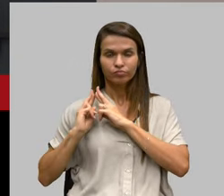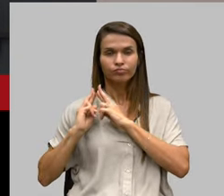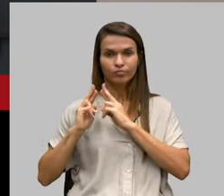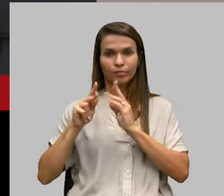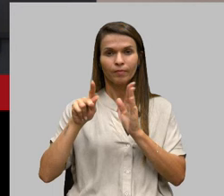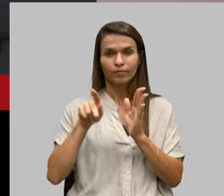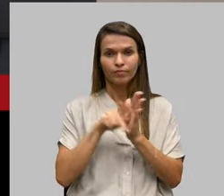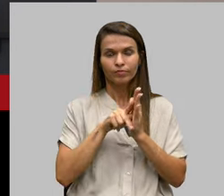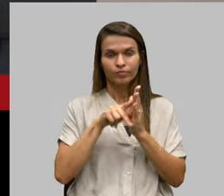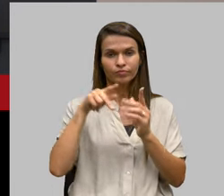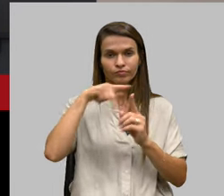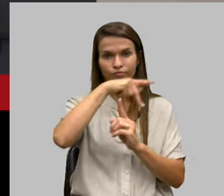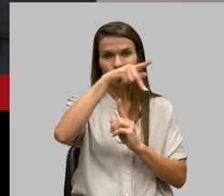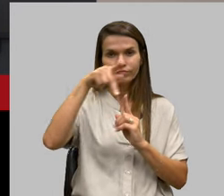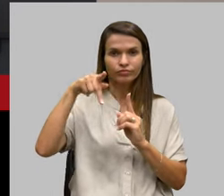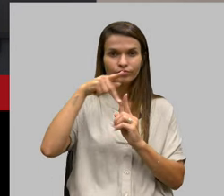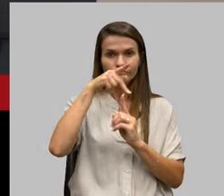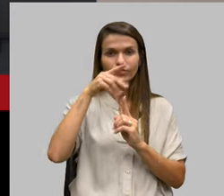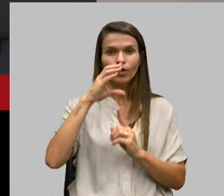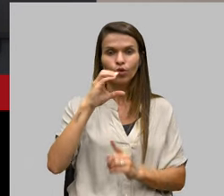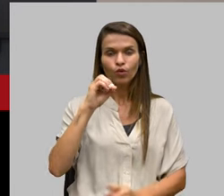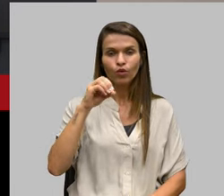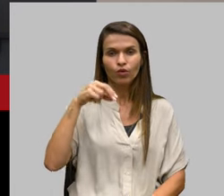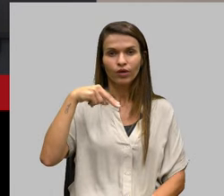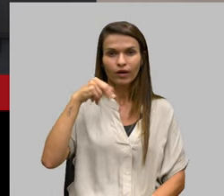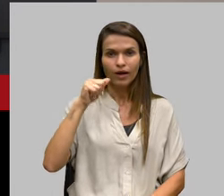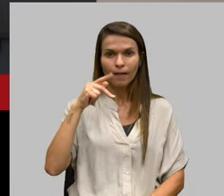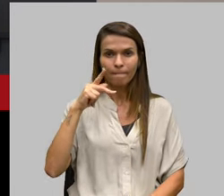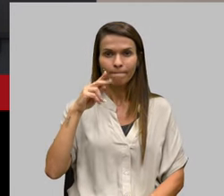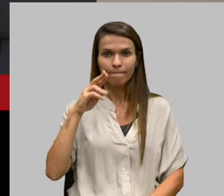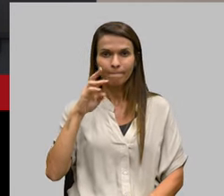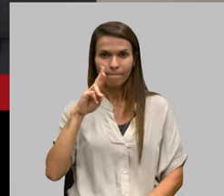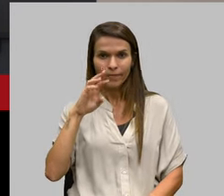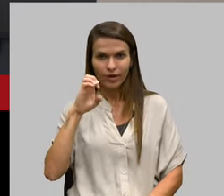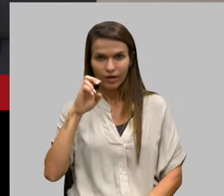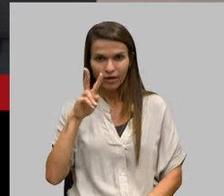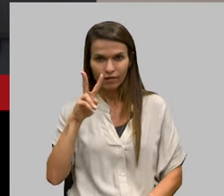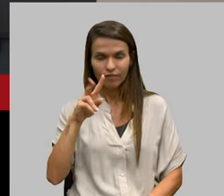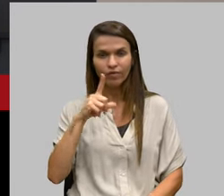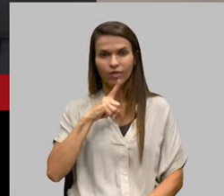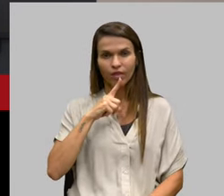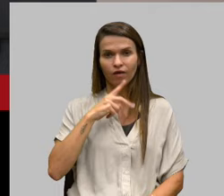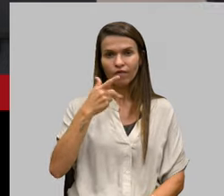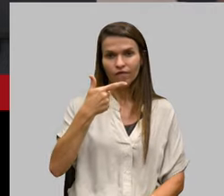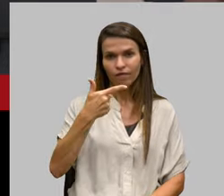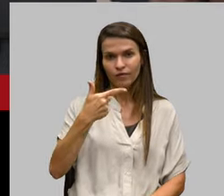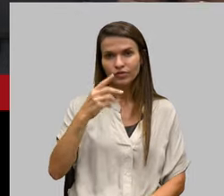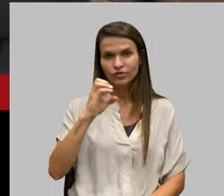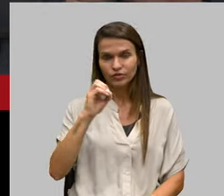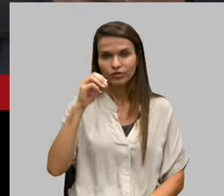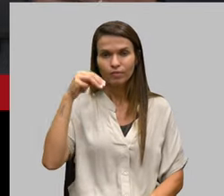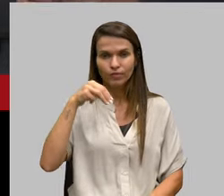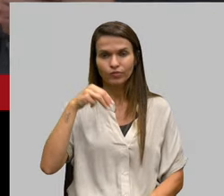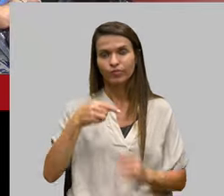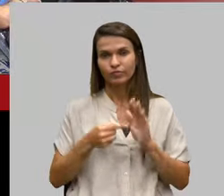Previdência Social preve que também disporá de 20 minutos para suas